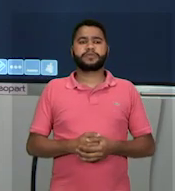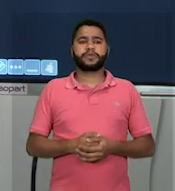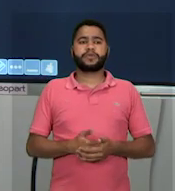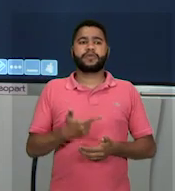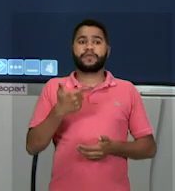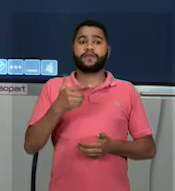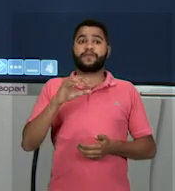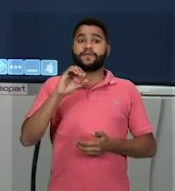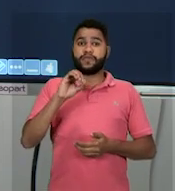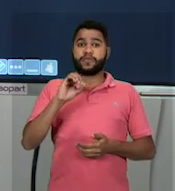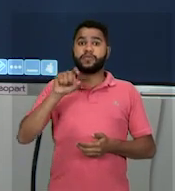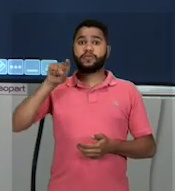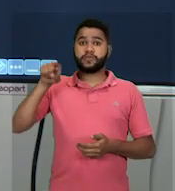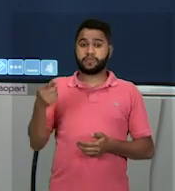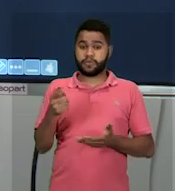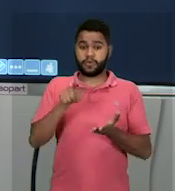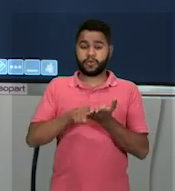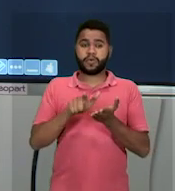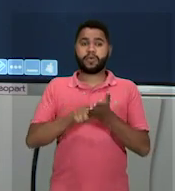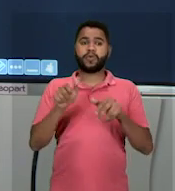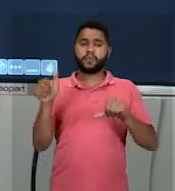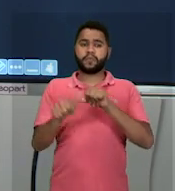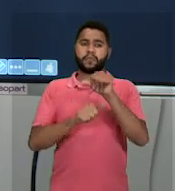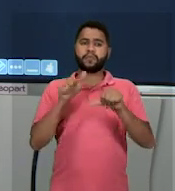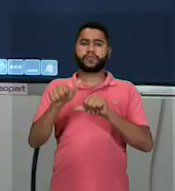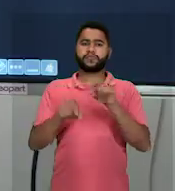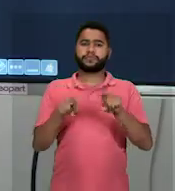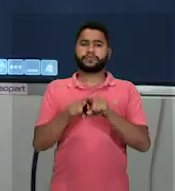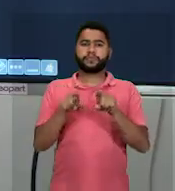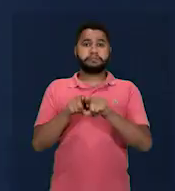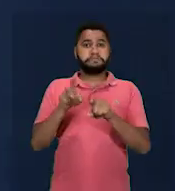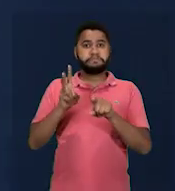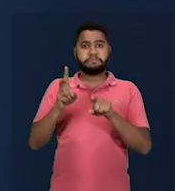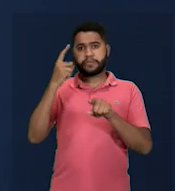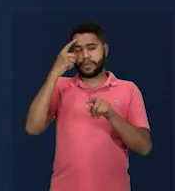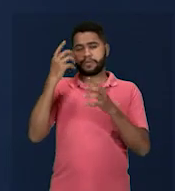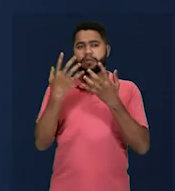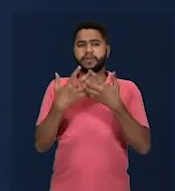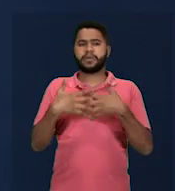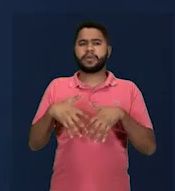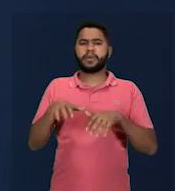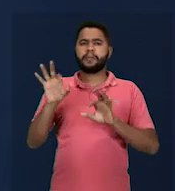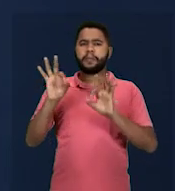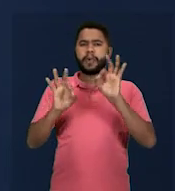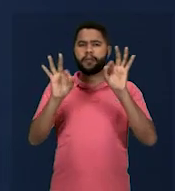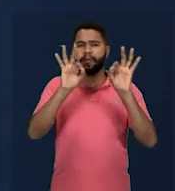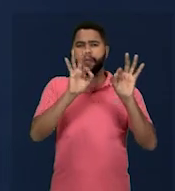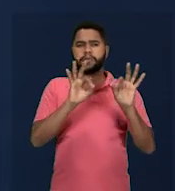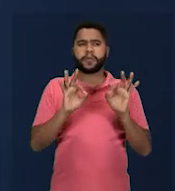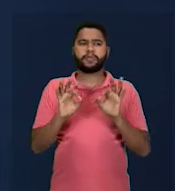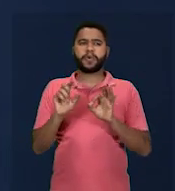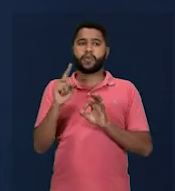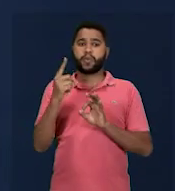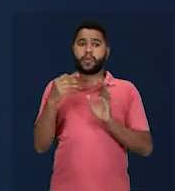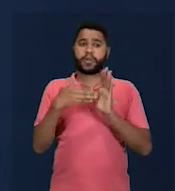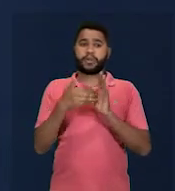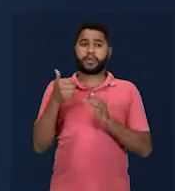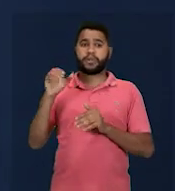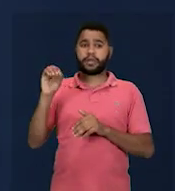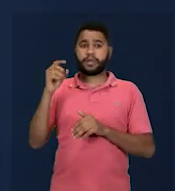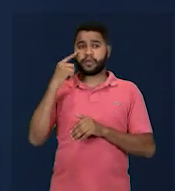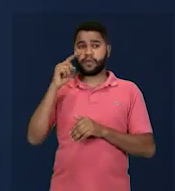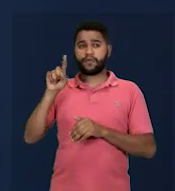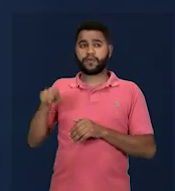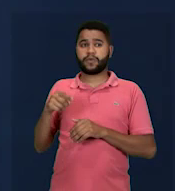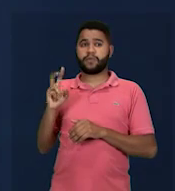20.000 folhas, né, também converti para a notação científica, o mesmo raciocínio. Para colocar esse número entre 1 e 10, eu tenho que pôr a vírgula aqui, ó, vai